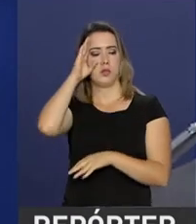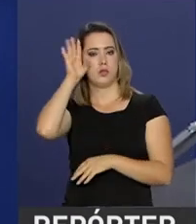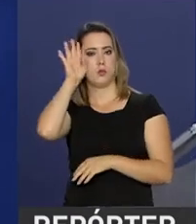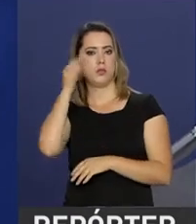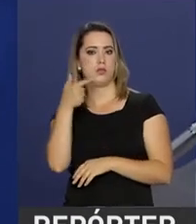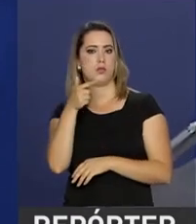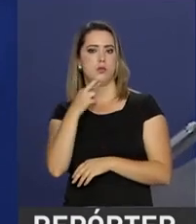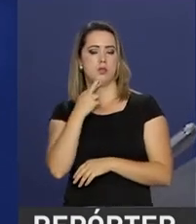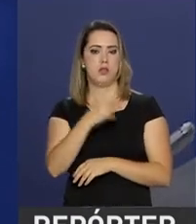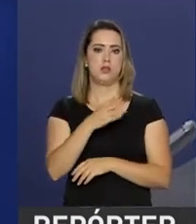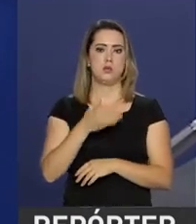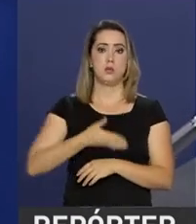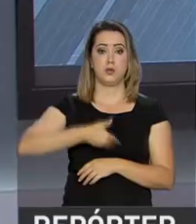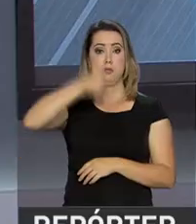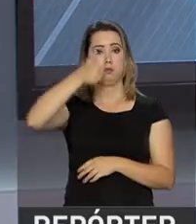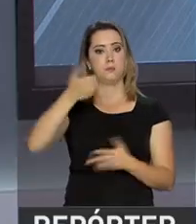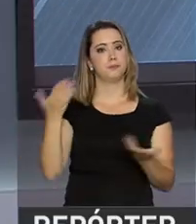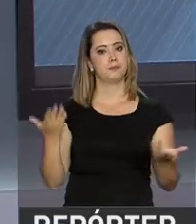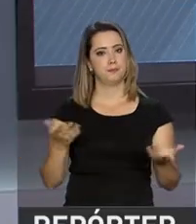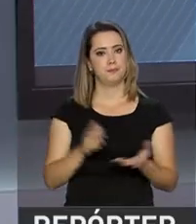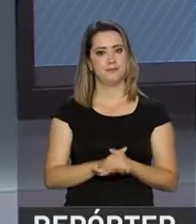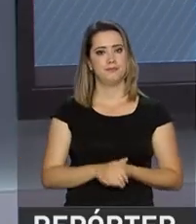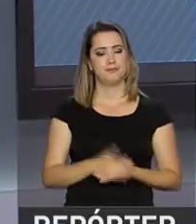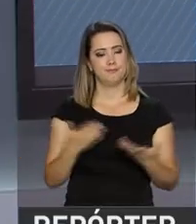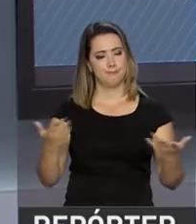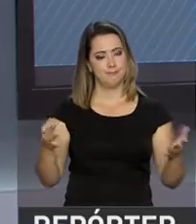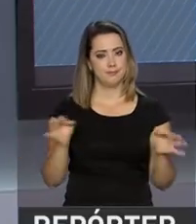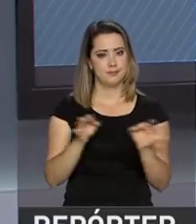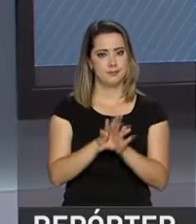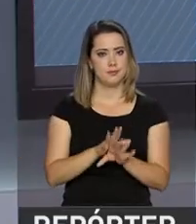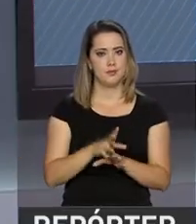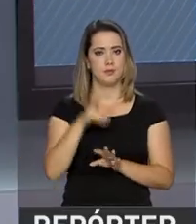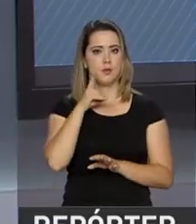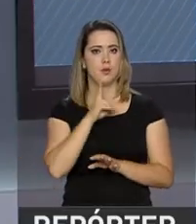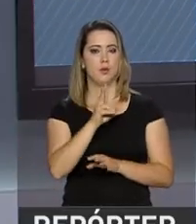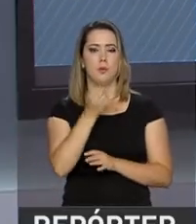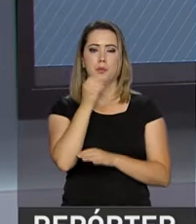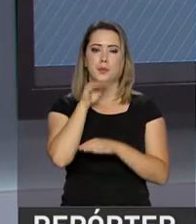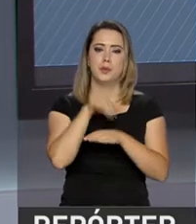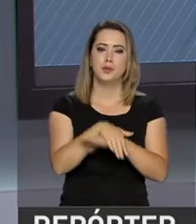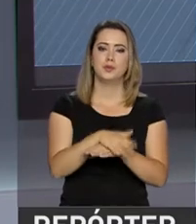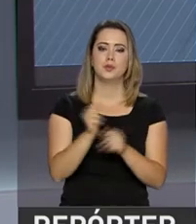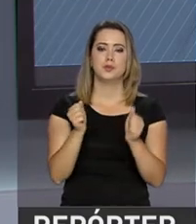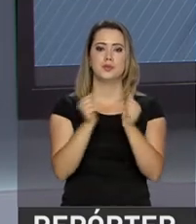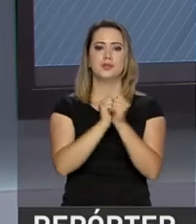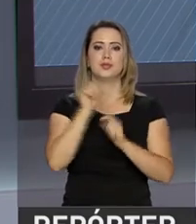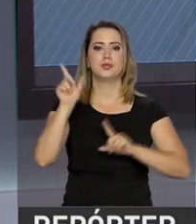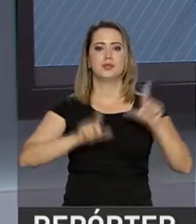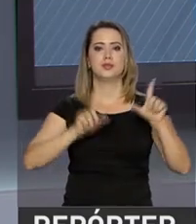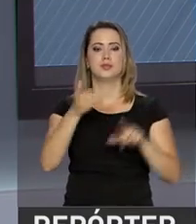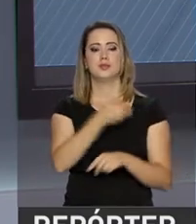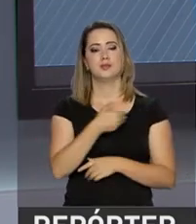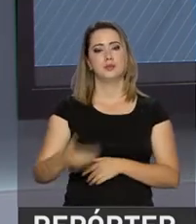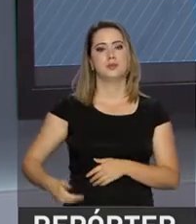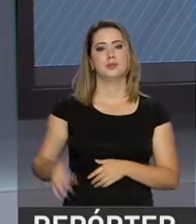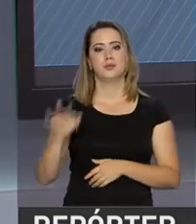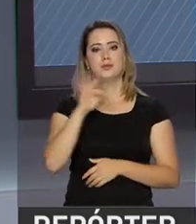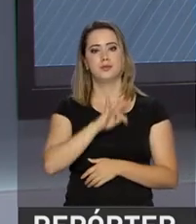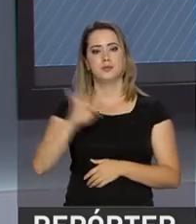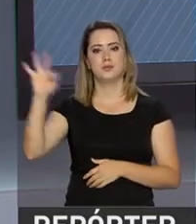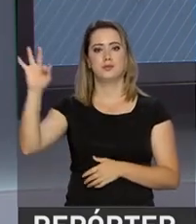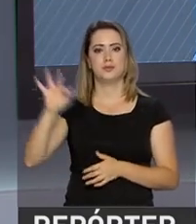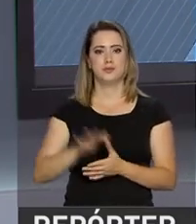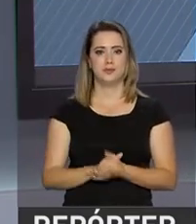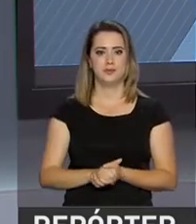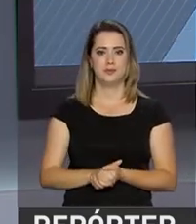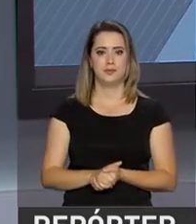tenham bons indicadores esta edição termina aqui uma boa noite continue com a gente na nbr a tv do